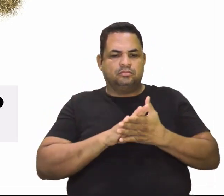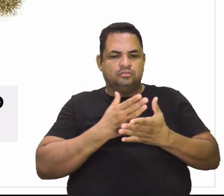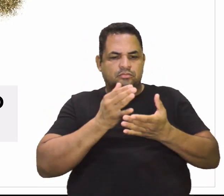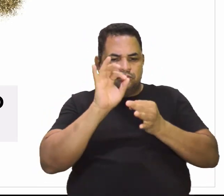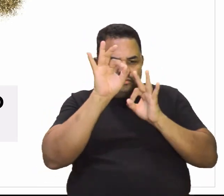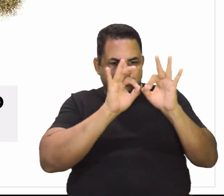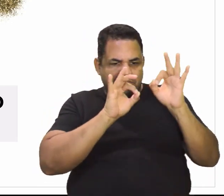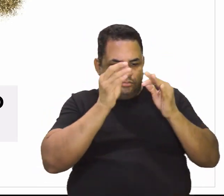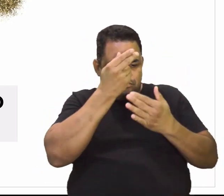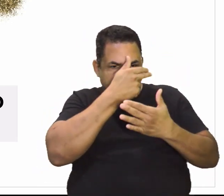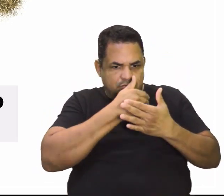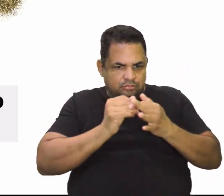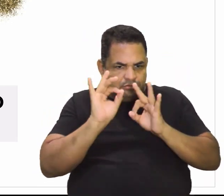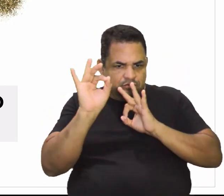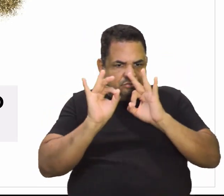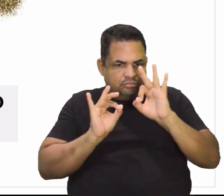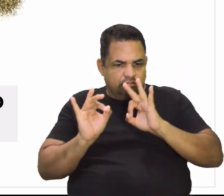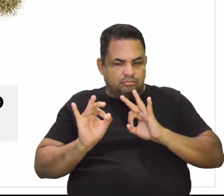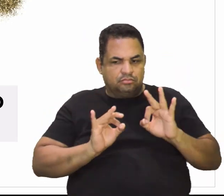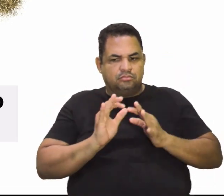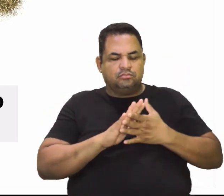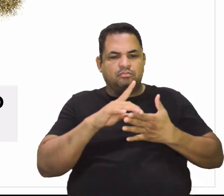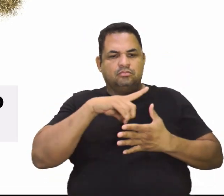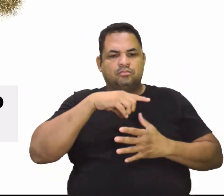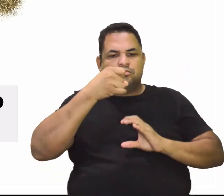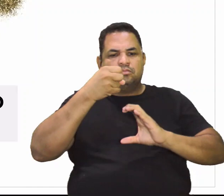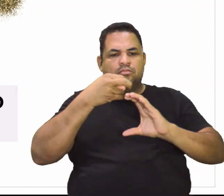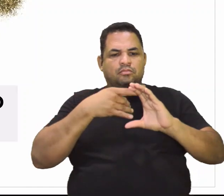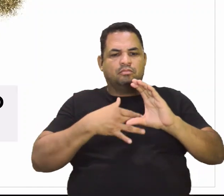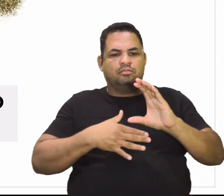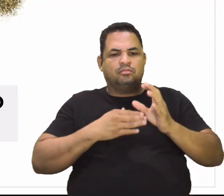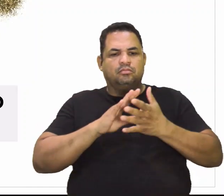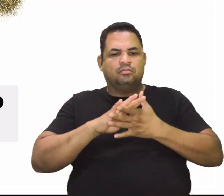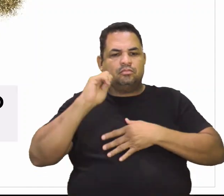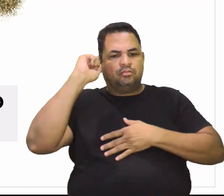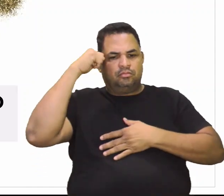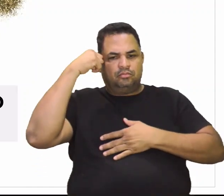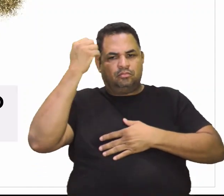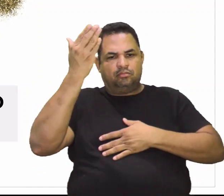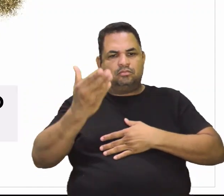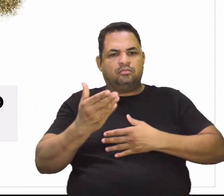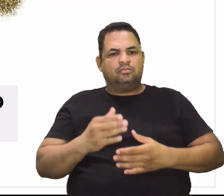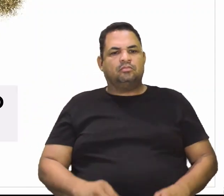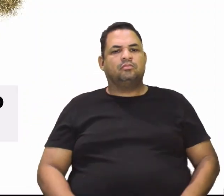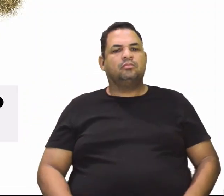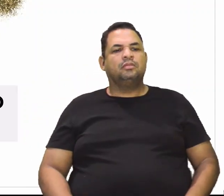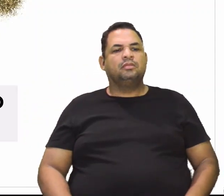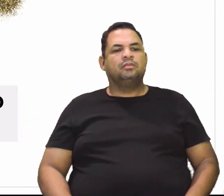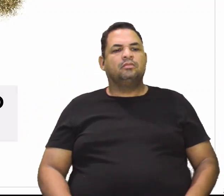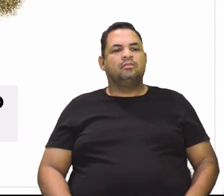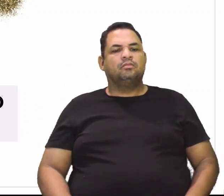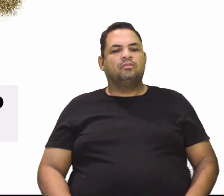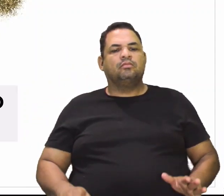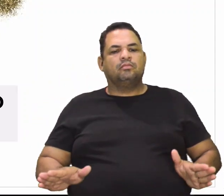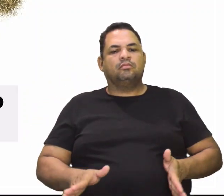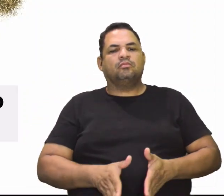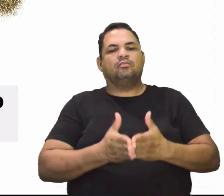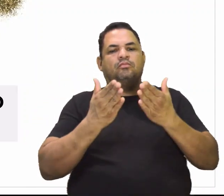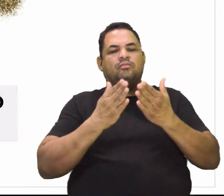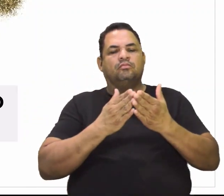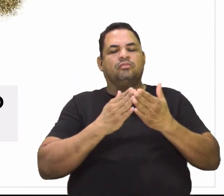reconstituída Luzia, se viu que ela tinha características negroides, ou seja, características de povos